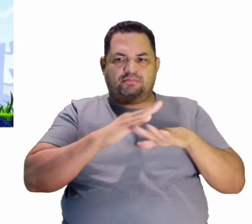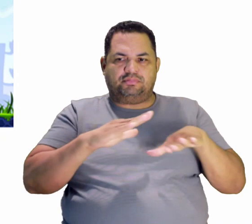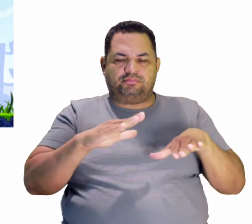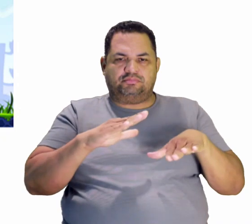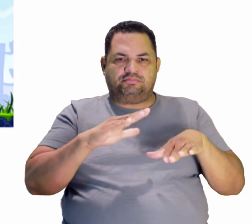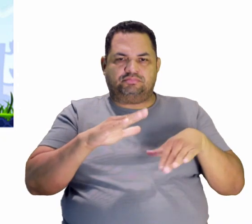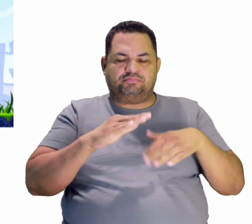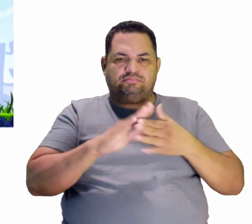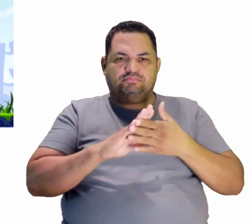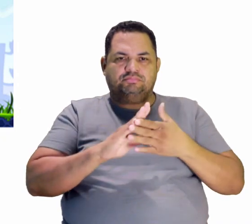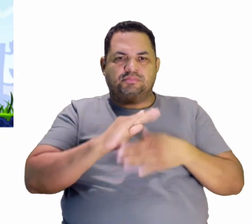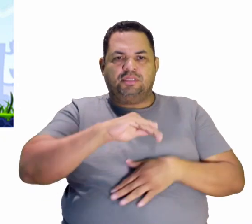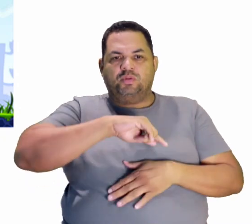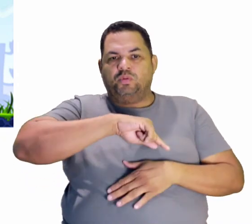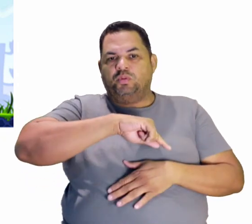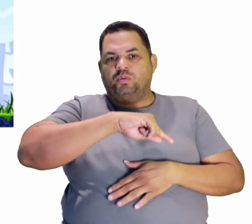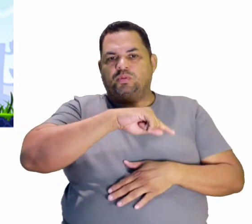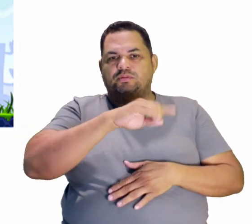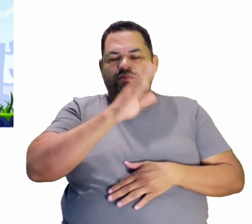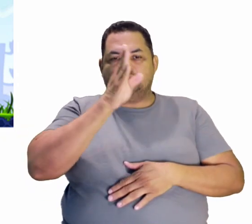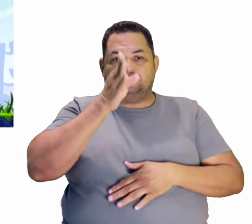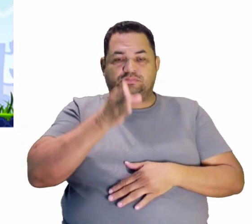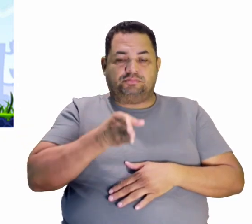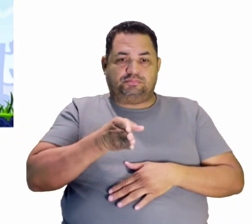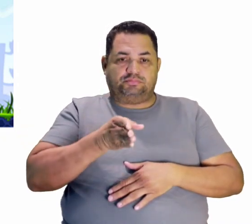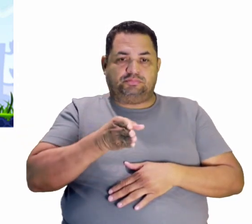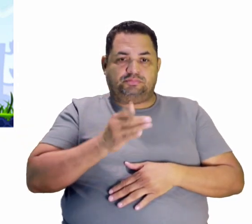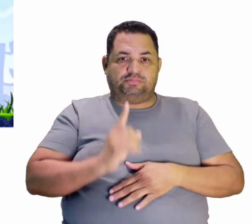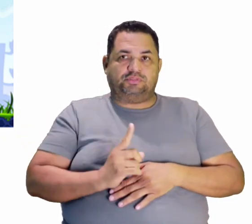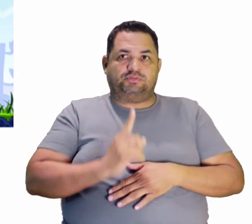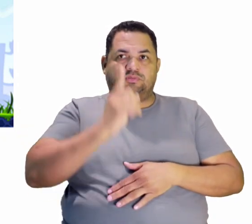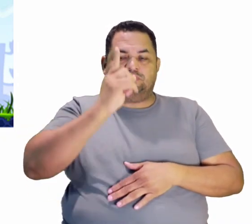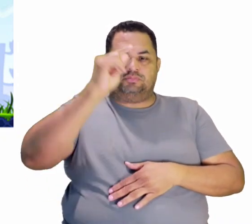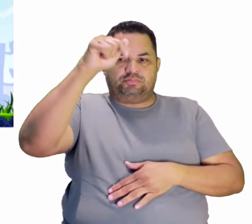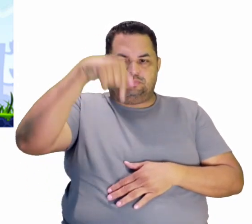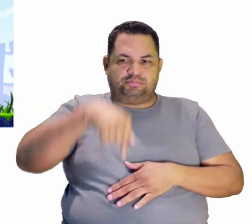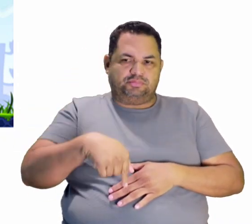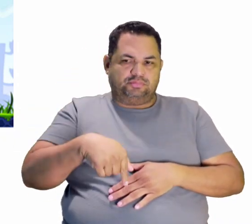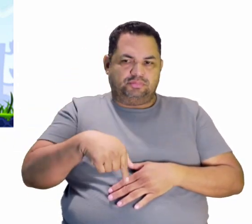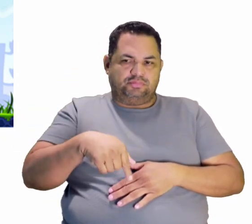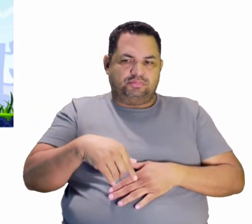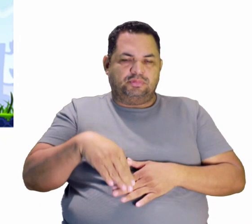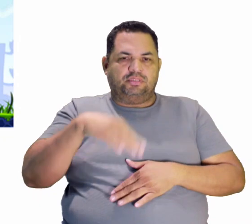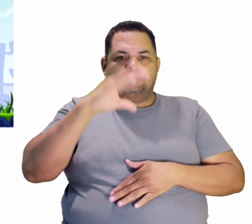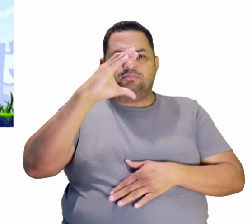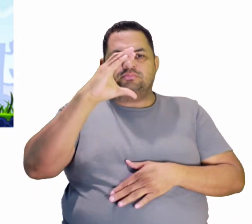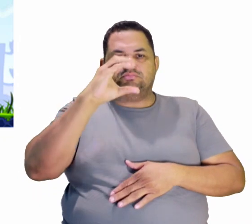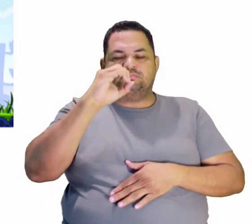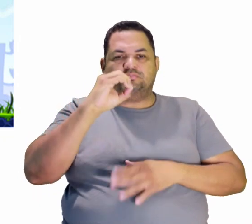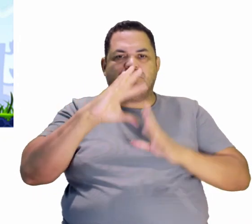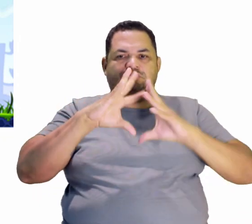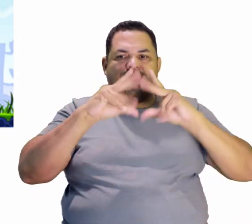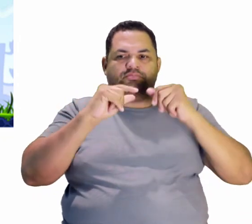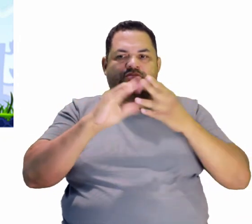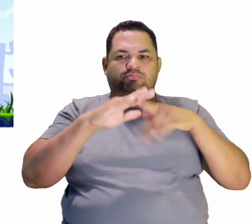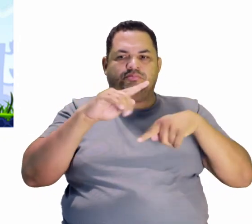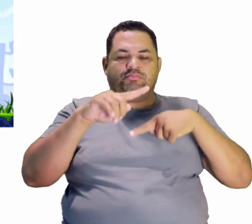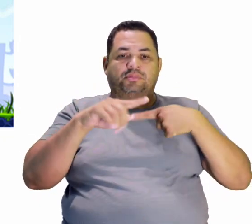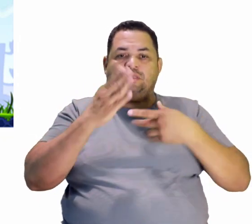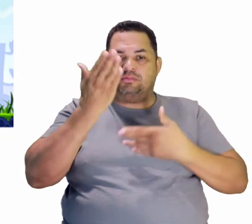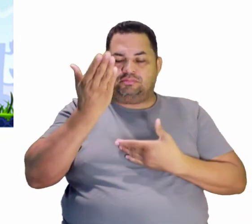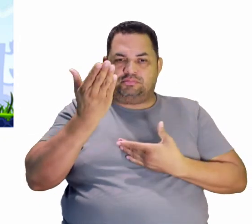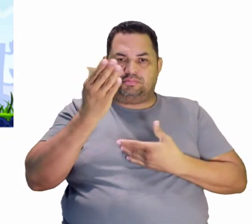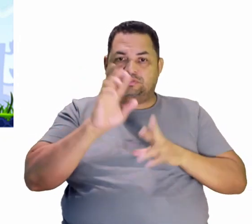No lançamento vertical, somente, ela sobe e desce, aí zera, a velocidade total do movimento zera, mas aqui